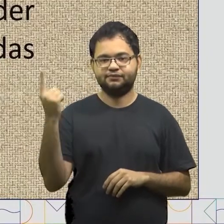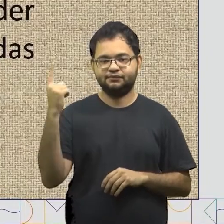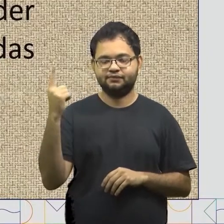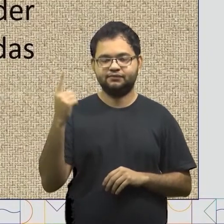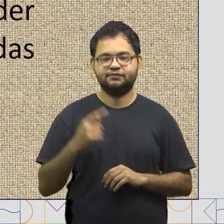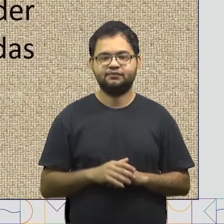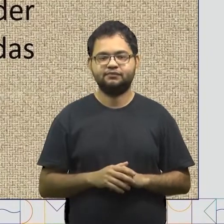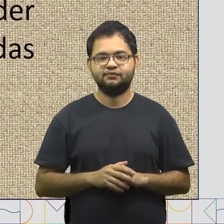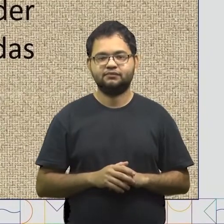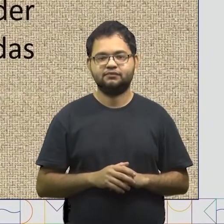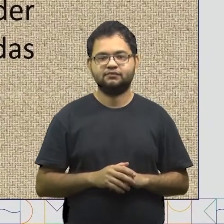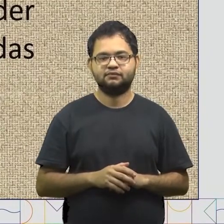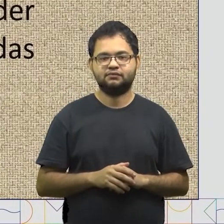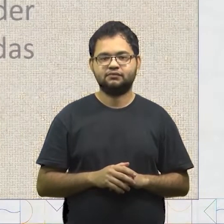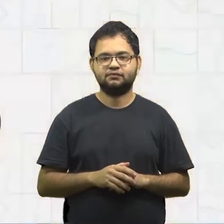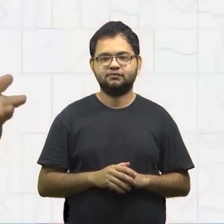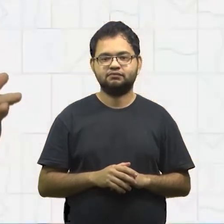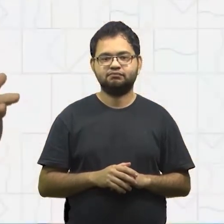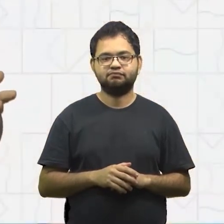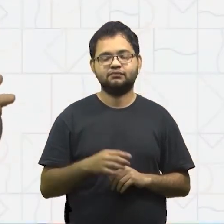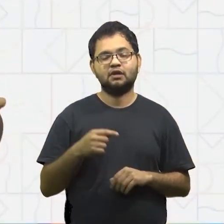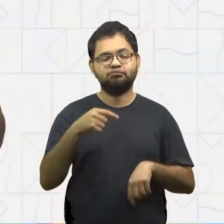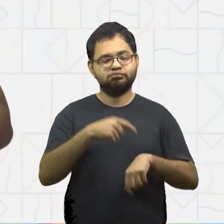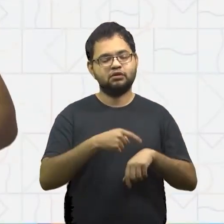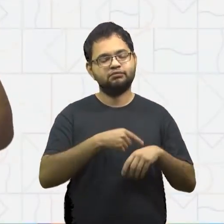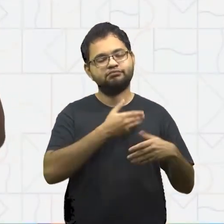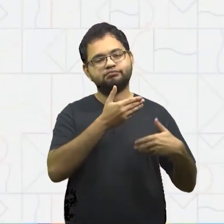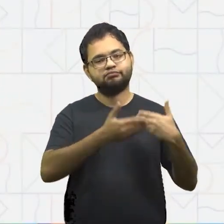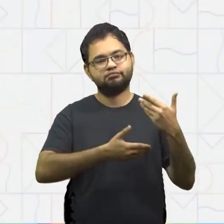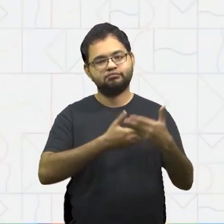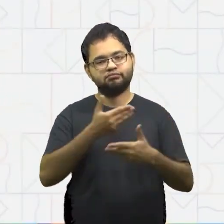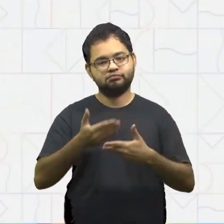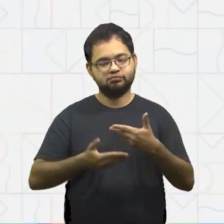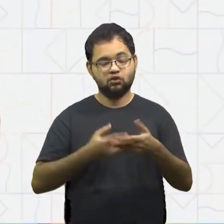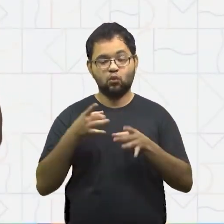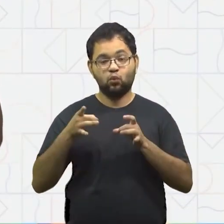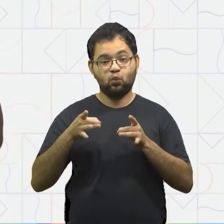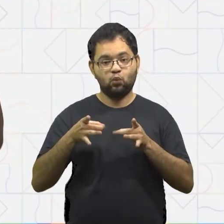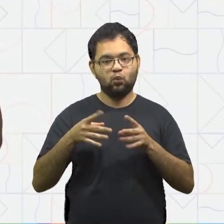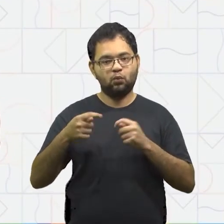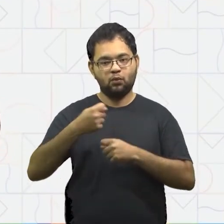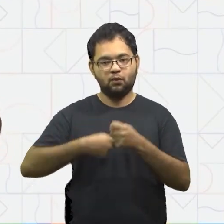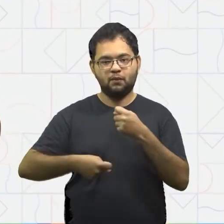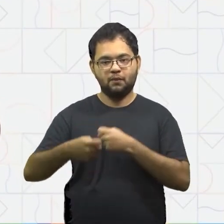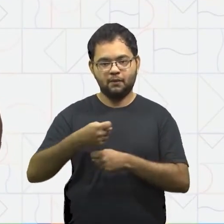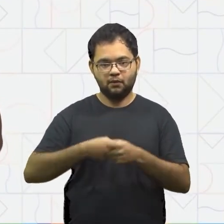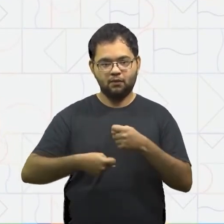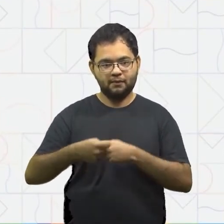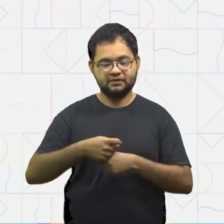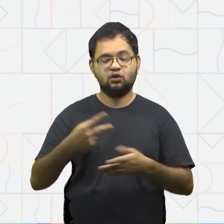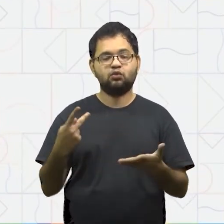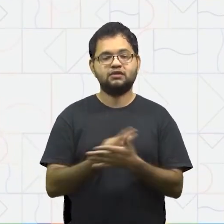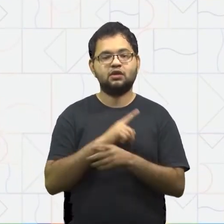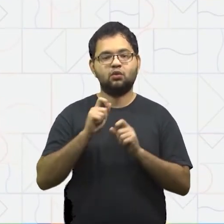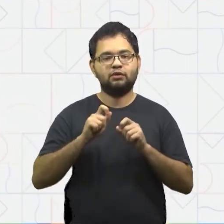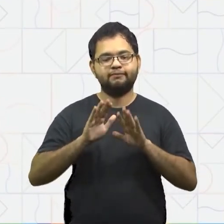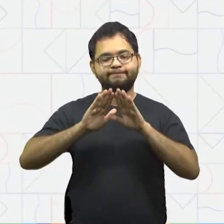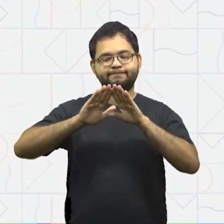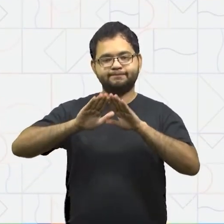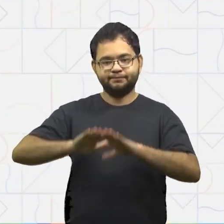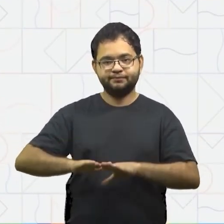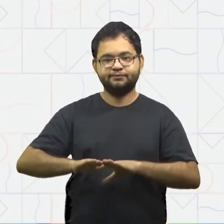mas os parabéns para você com o passar do tempo o comércio foi passando por é de sedentarização